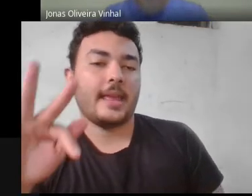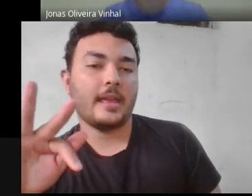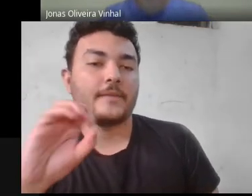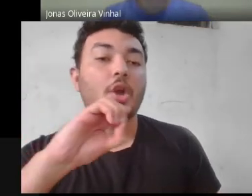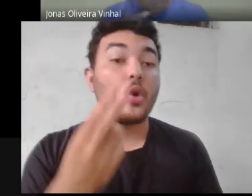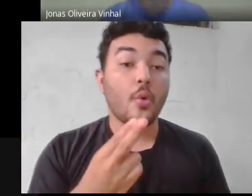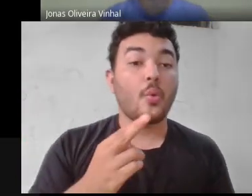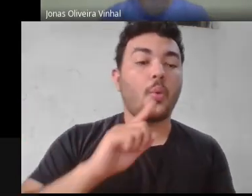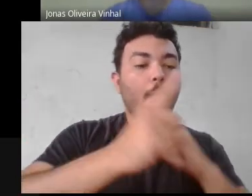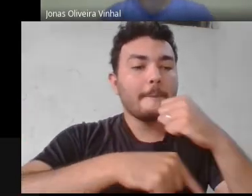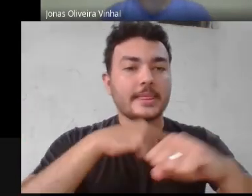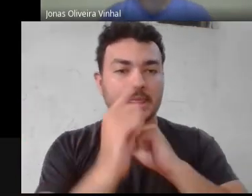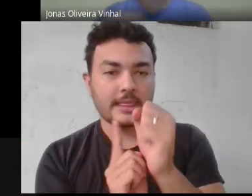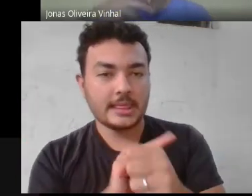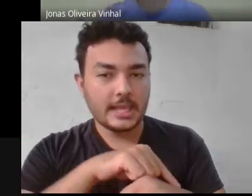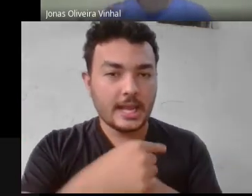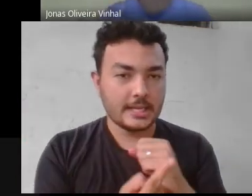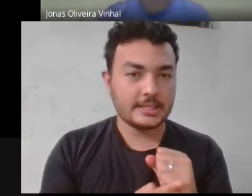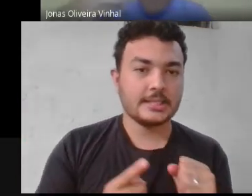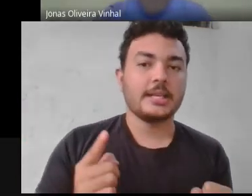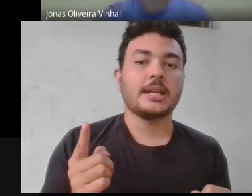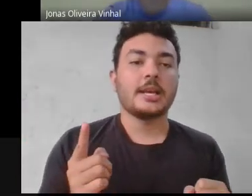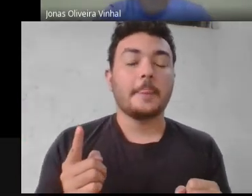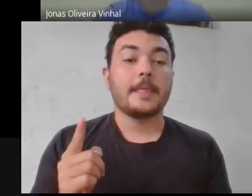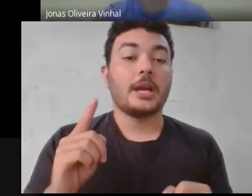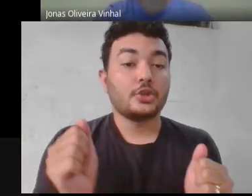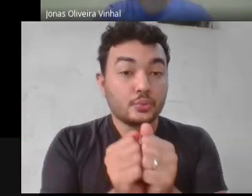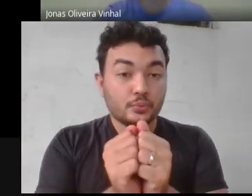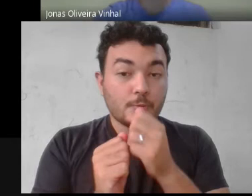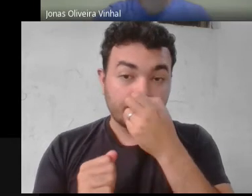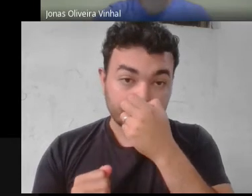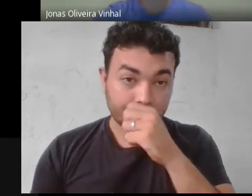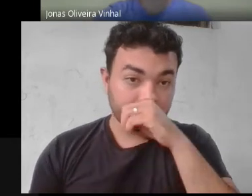de orbitais híbridos, e além da